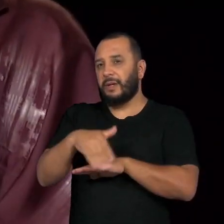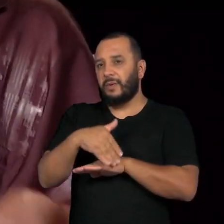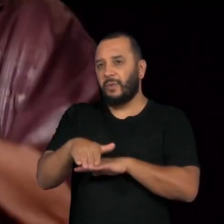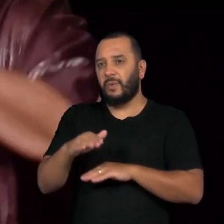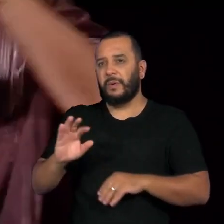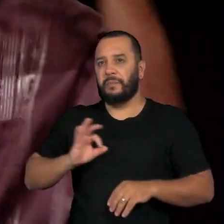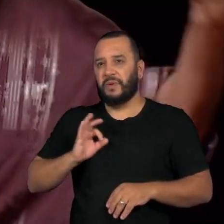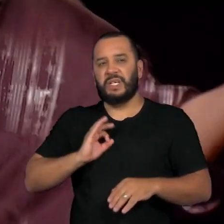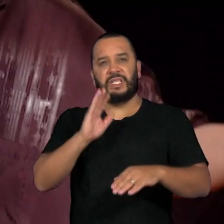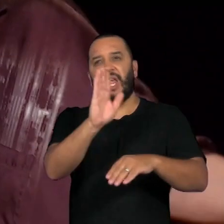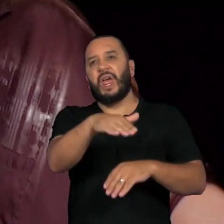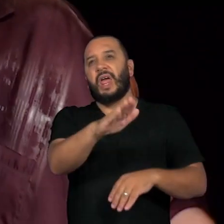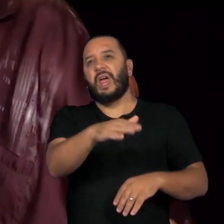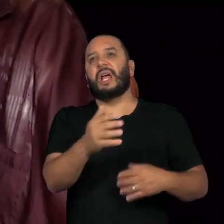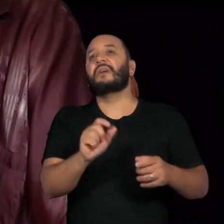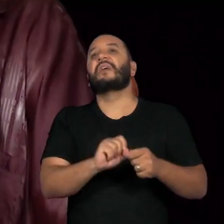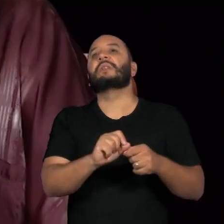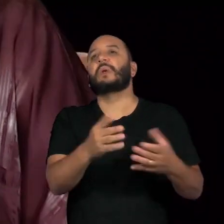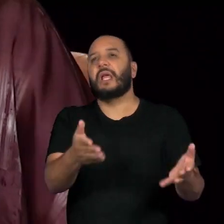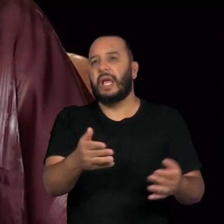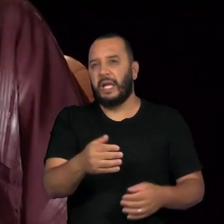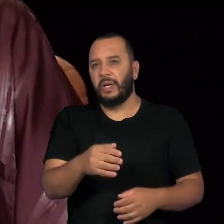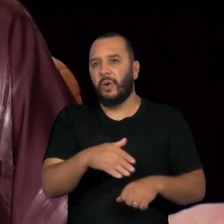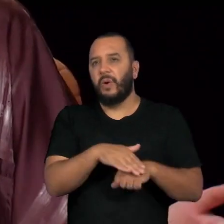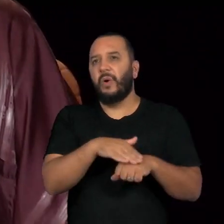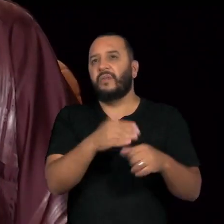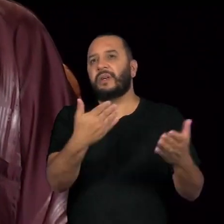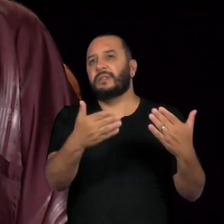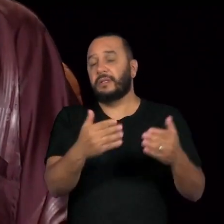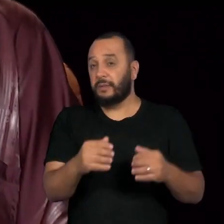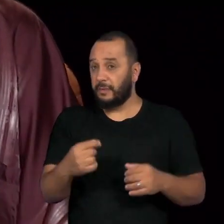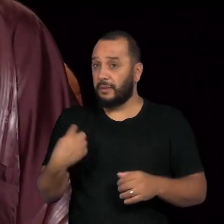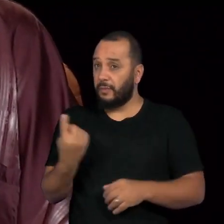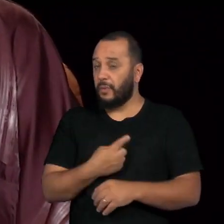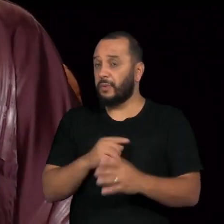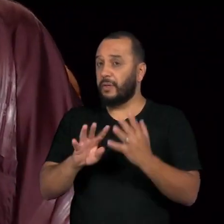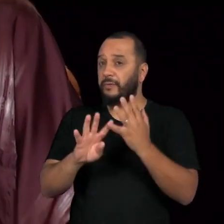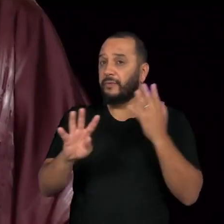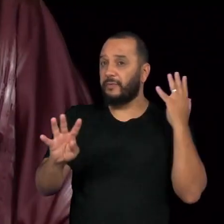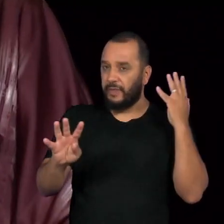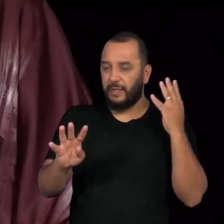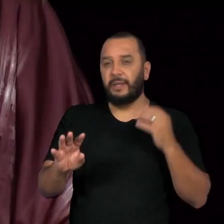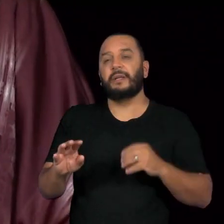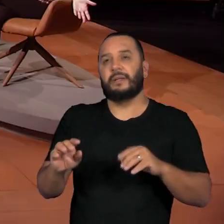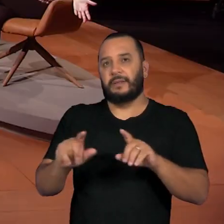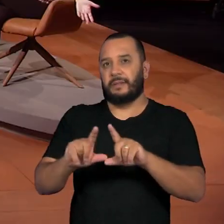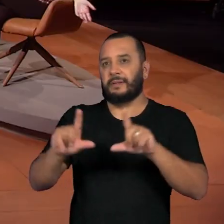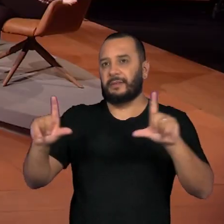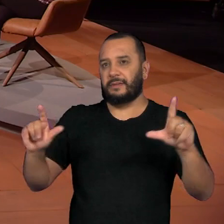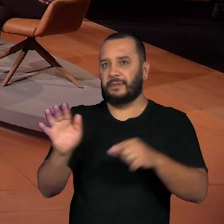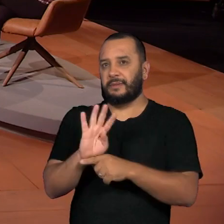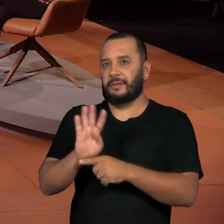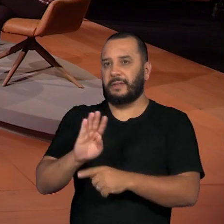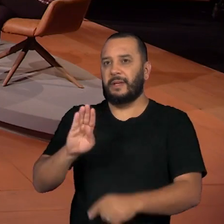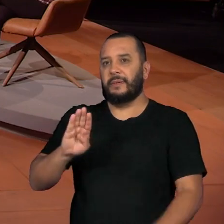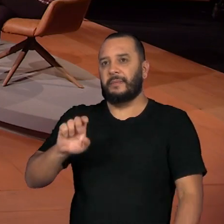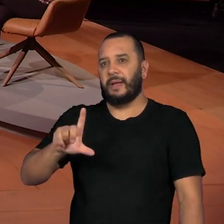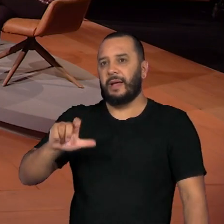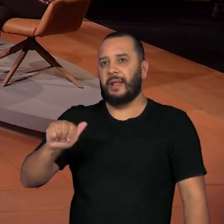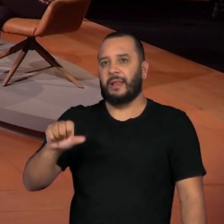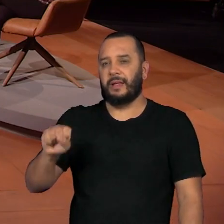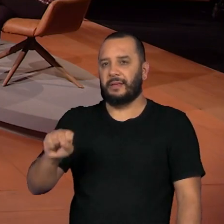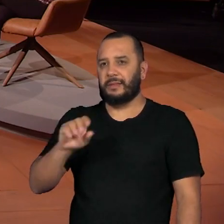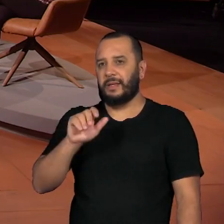sabe, a fila do Belas Artes, quando a gente pôde fazer fila no Belas Artes, no Biju, era uma festa. Uma festa. Você está